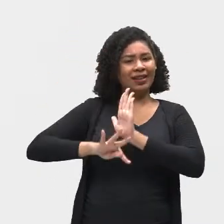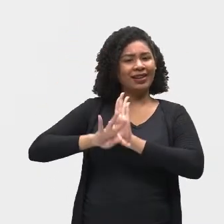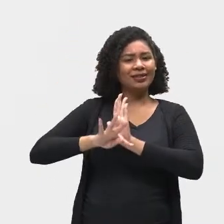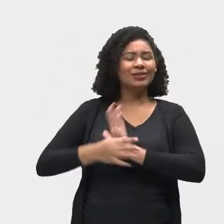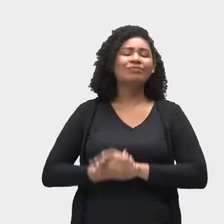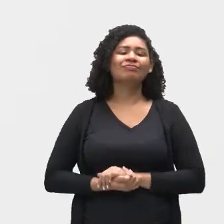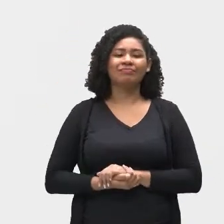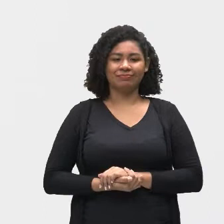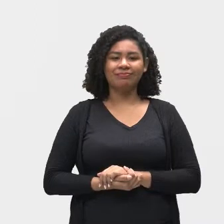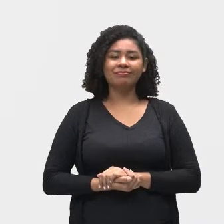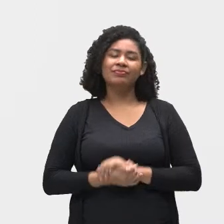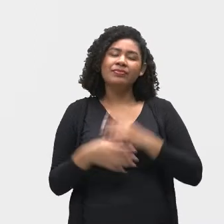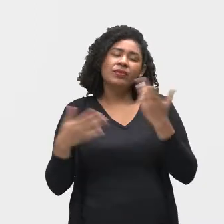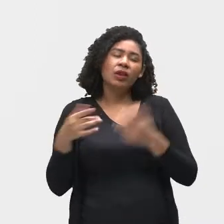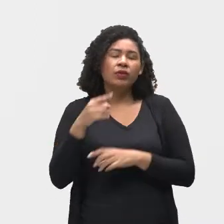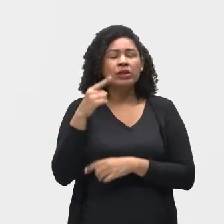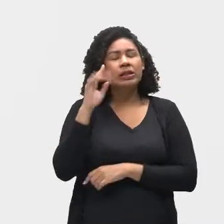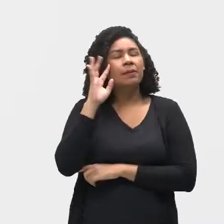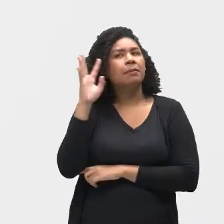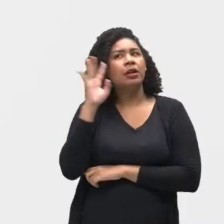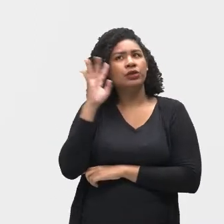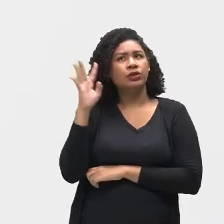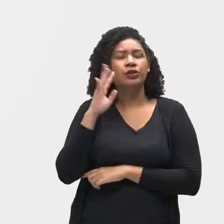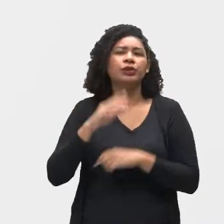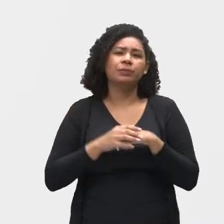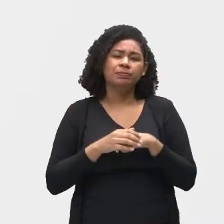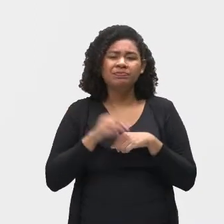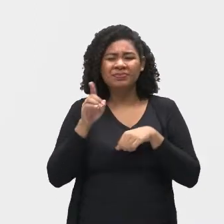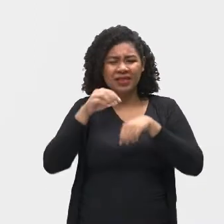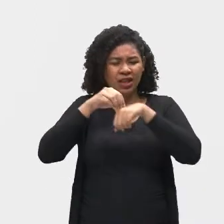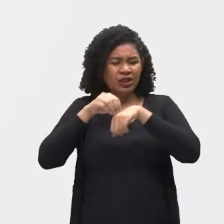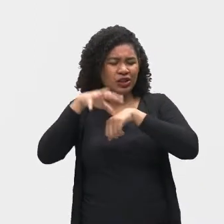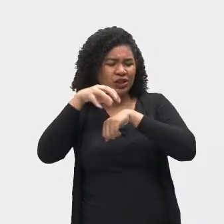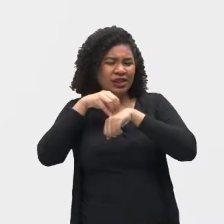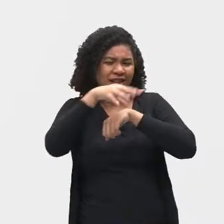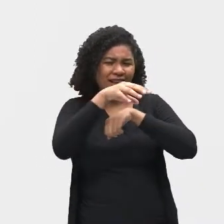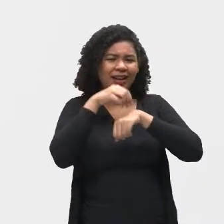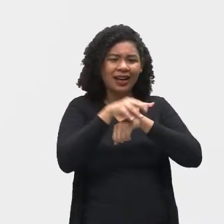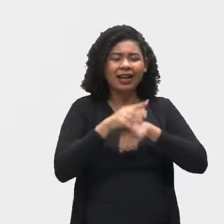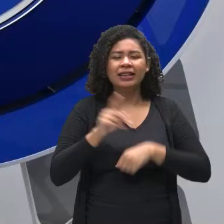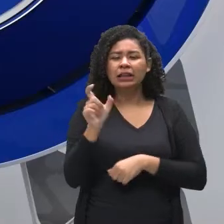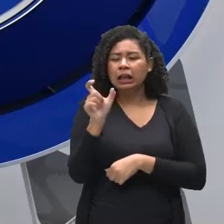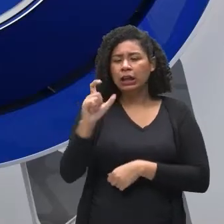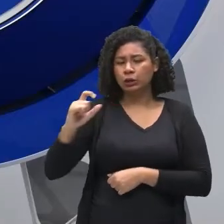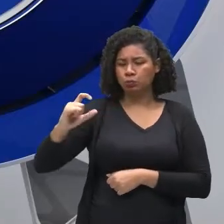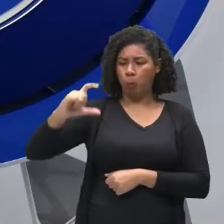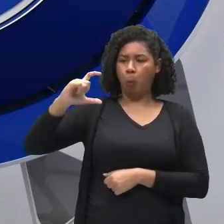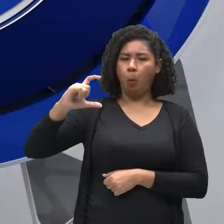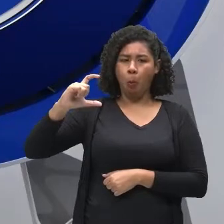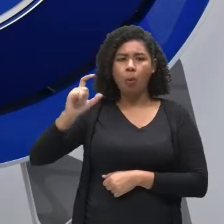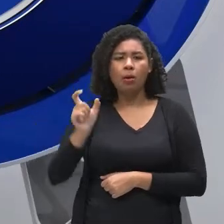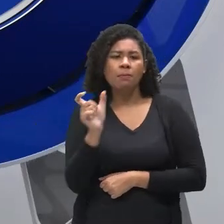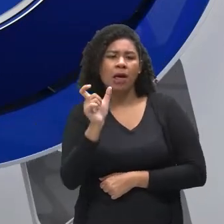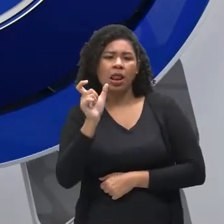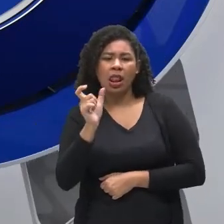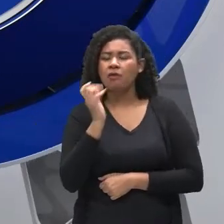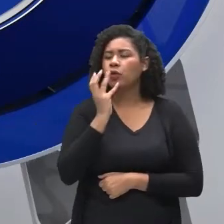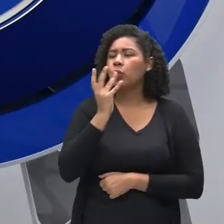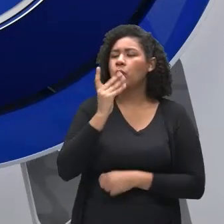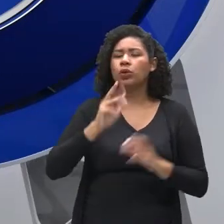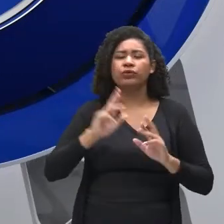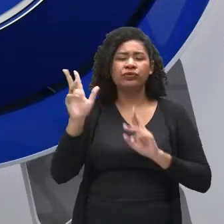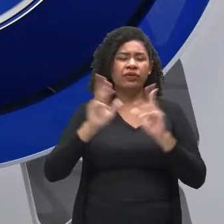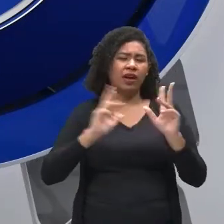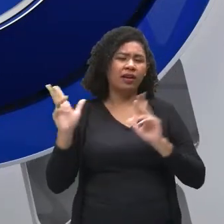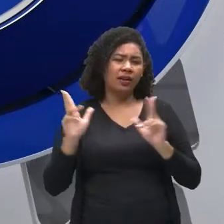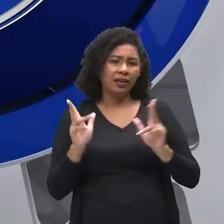abordando. Porque imagina só, com todas essas pistas, as marcas tipográficas, os falsos cognatos, os cognatos